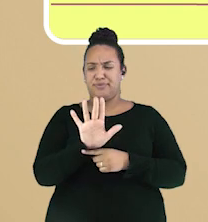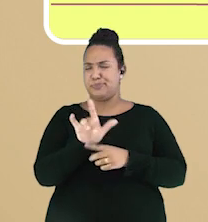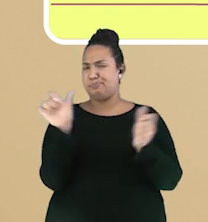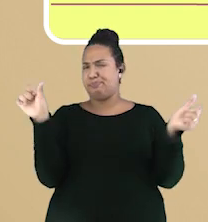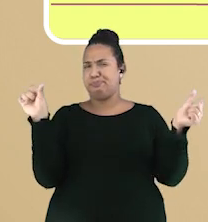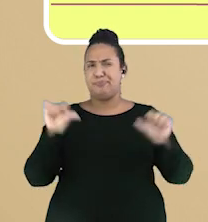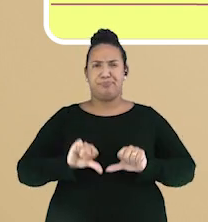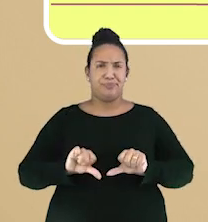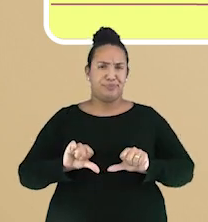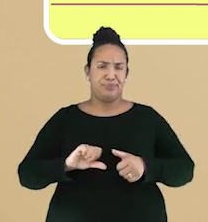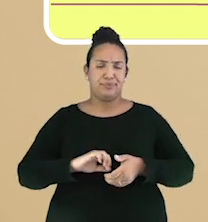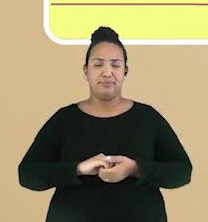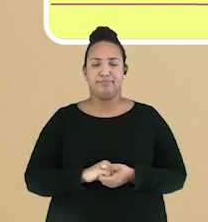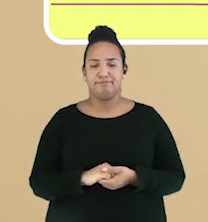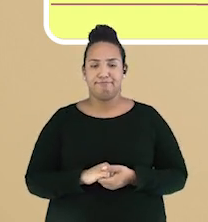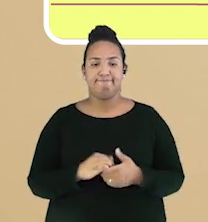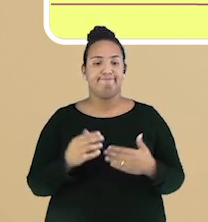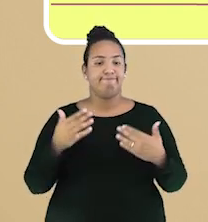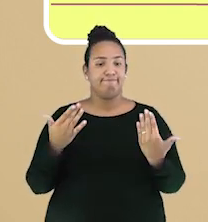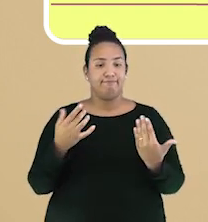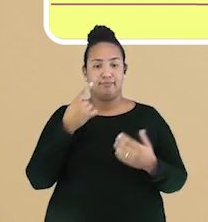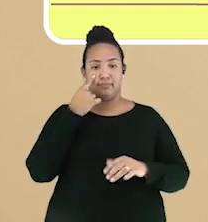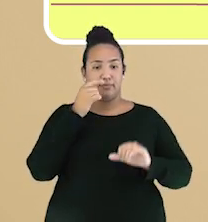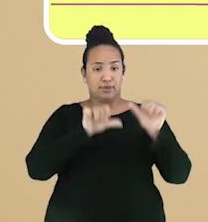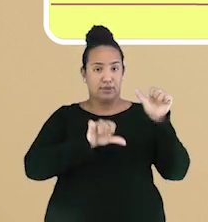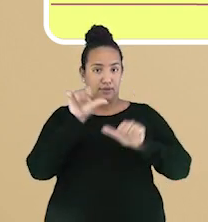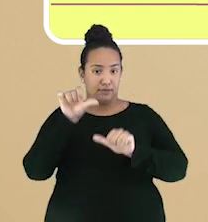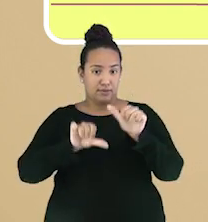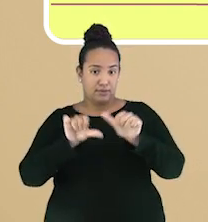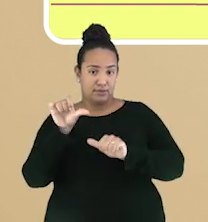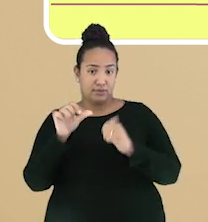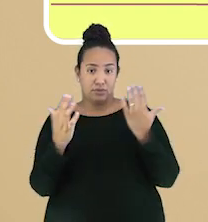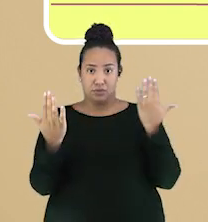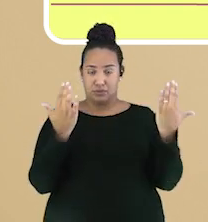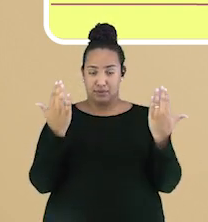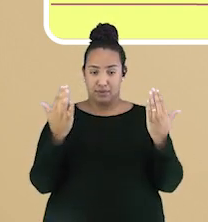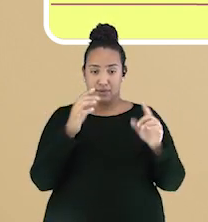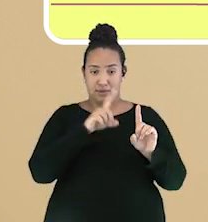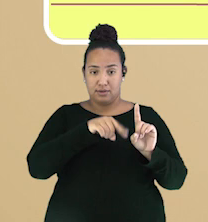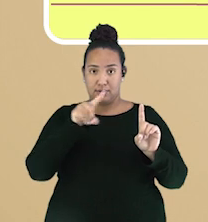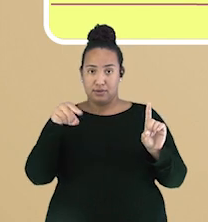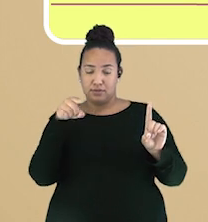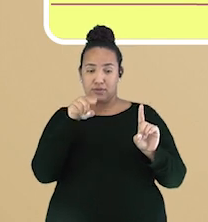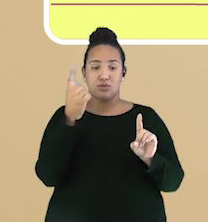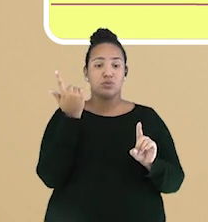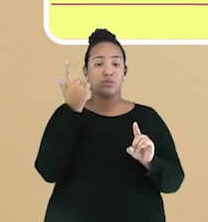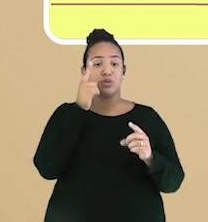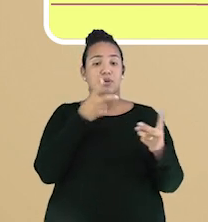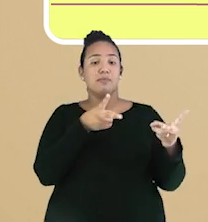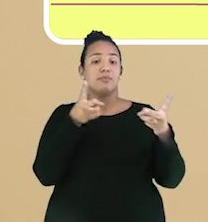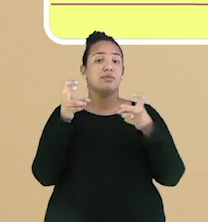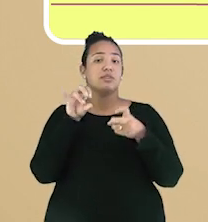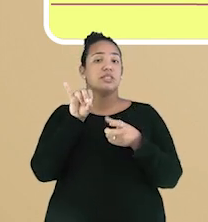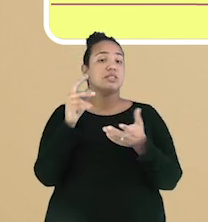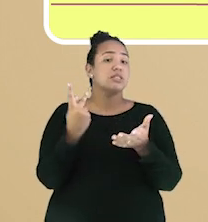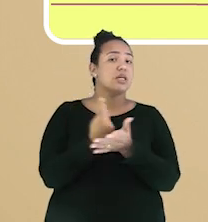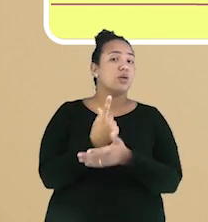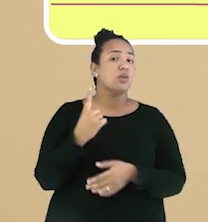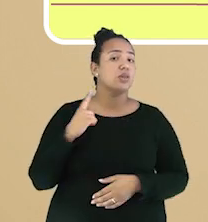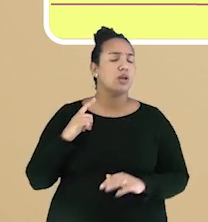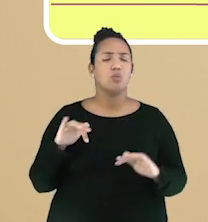péssimo. Analisando as respostas da tabela com o gráfico, você consegue observar algum erro?